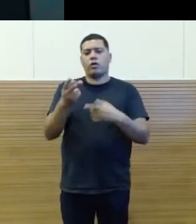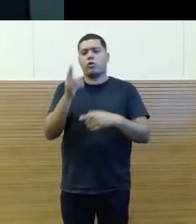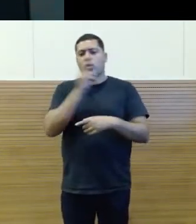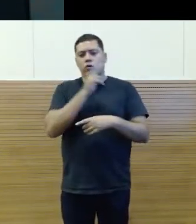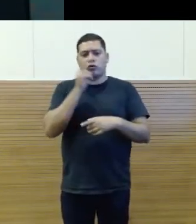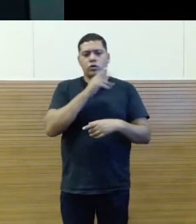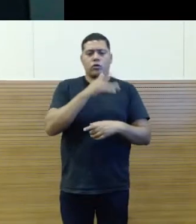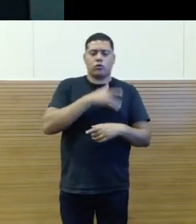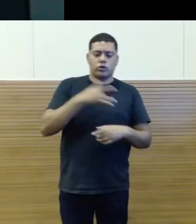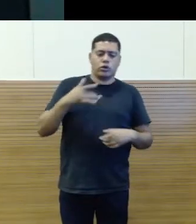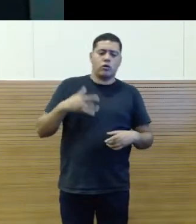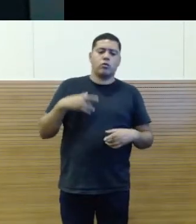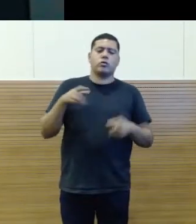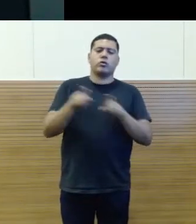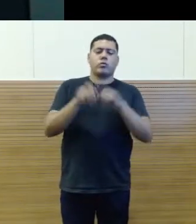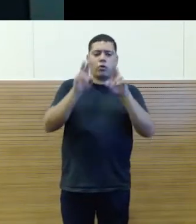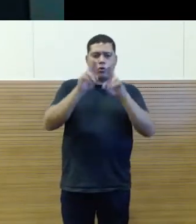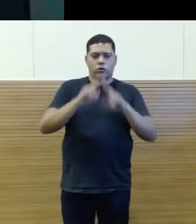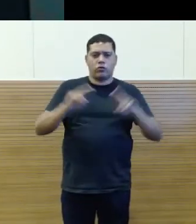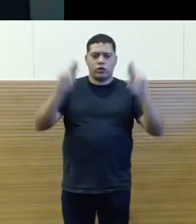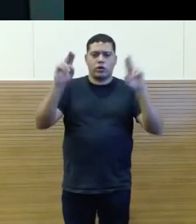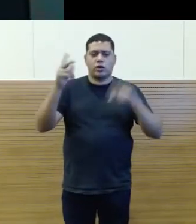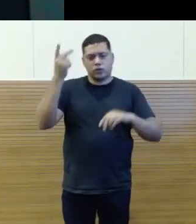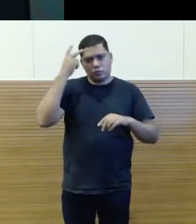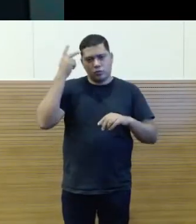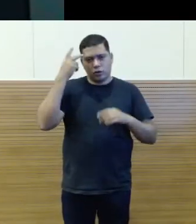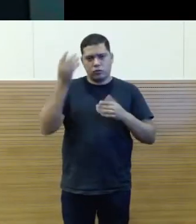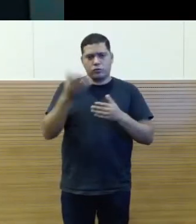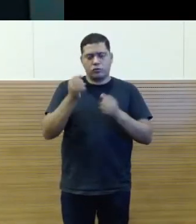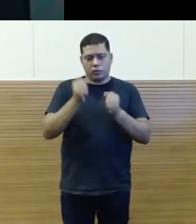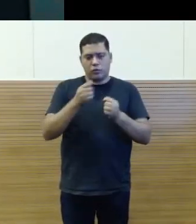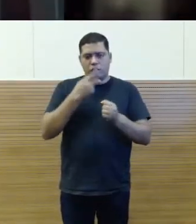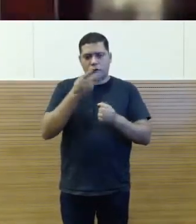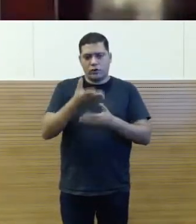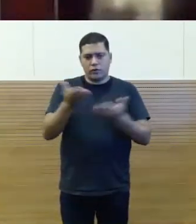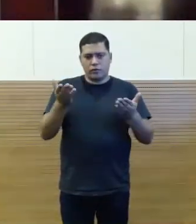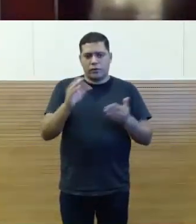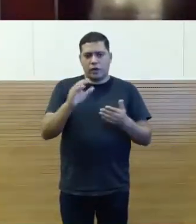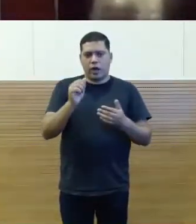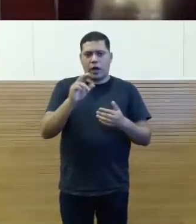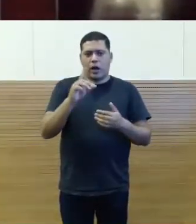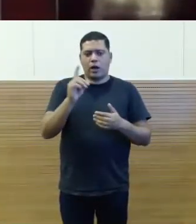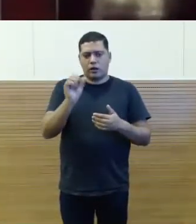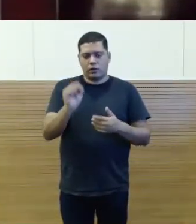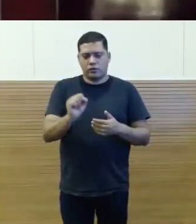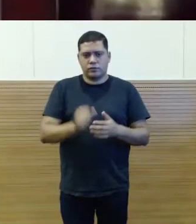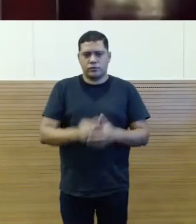da Universidade de São Paulo. Com a palavra, doutor Carlos.